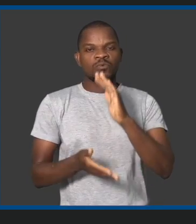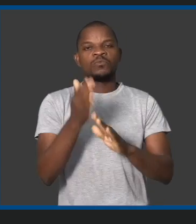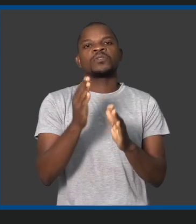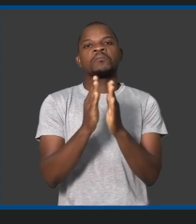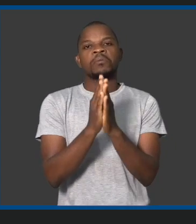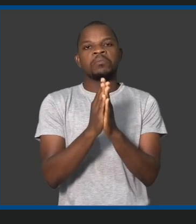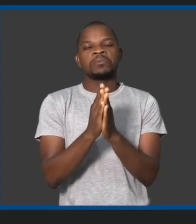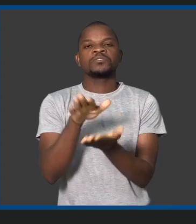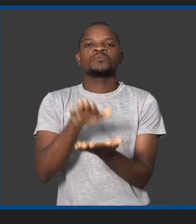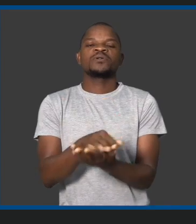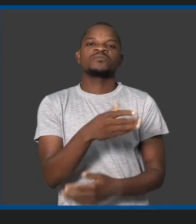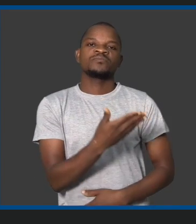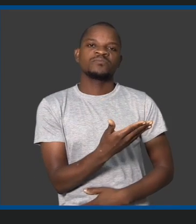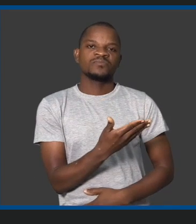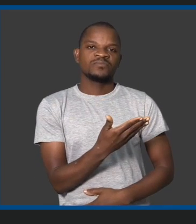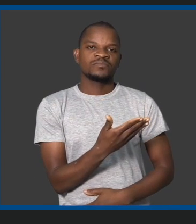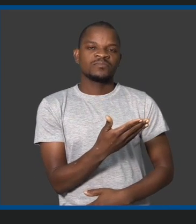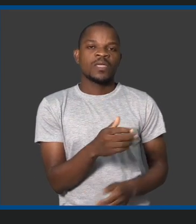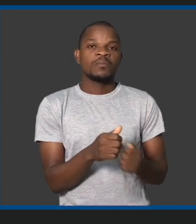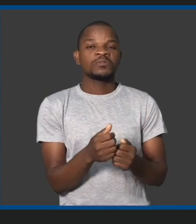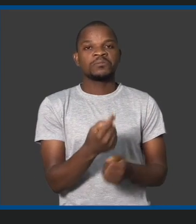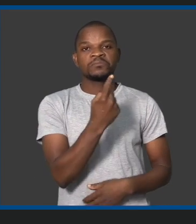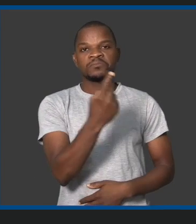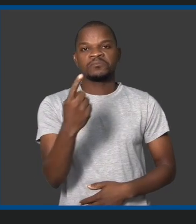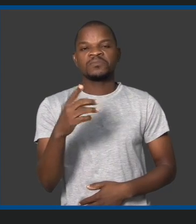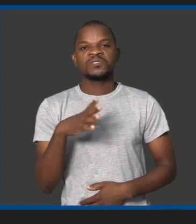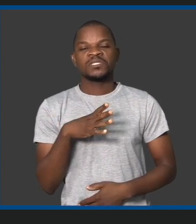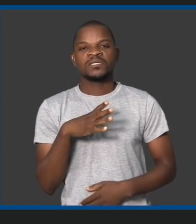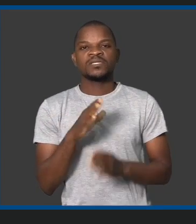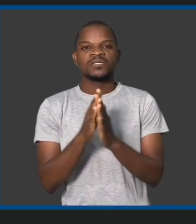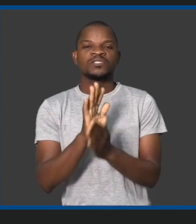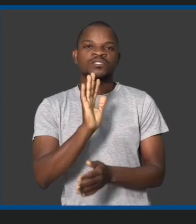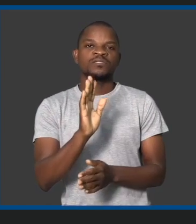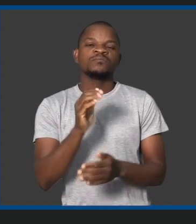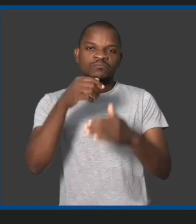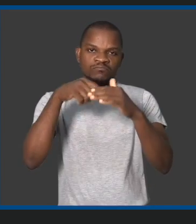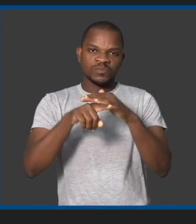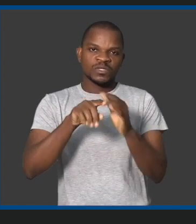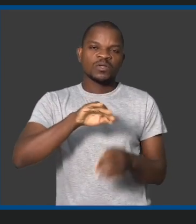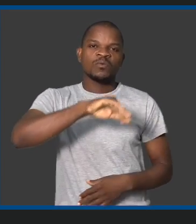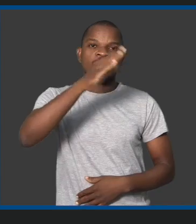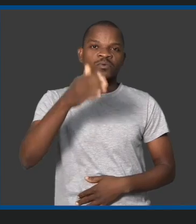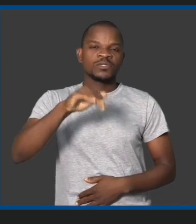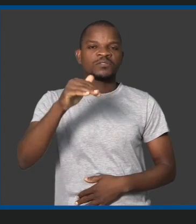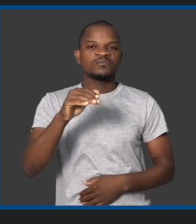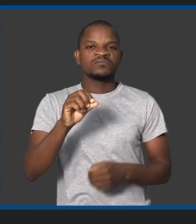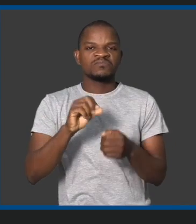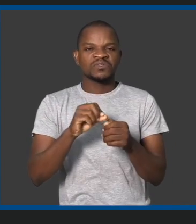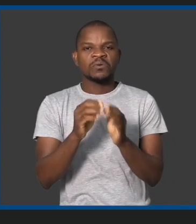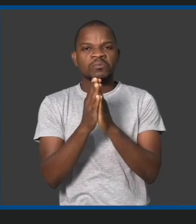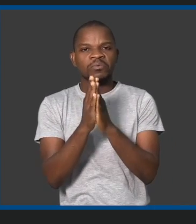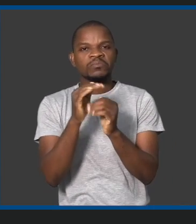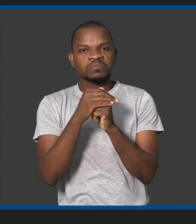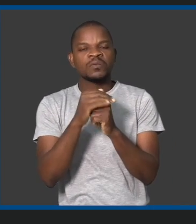leisão aí mesmo. Então, cada qual tem a sua igreja. Então, vem aí, faz o seu trabalho. Depois, regressa,